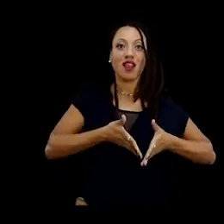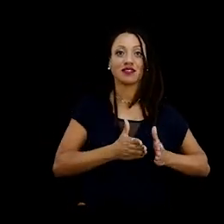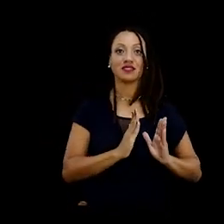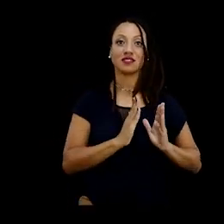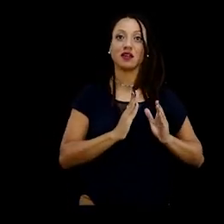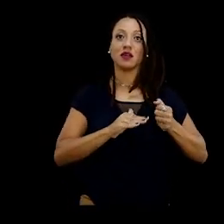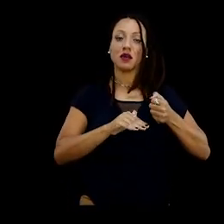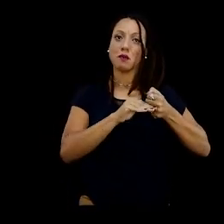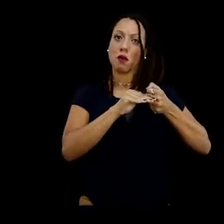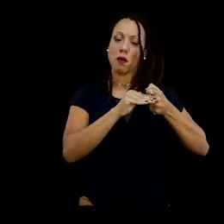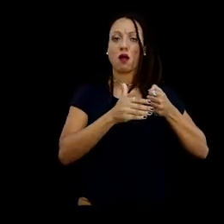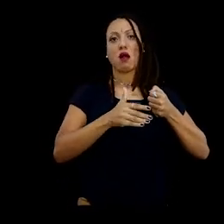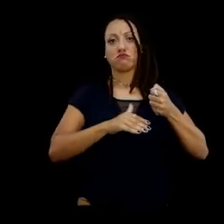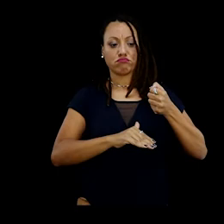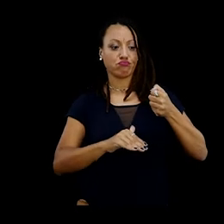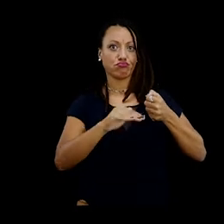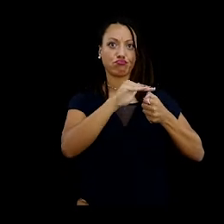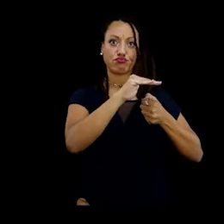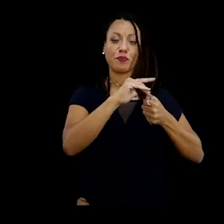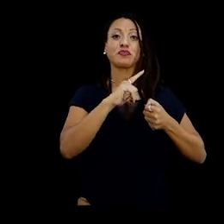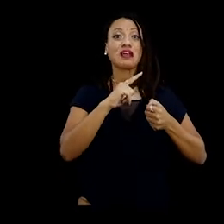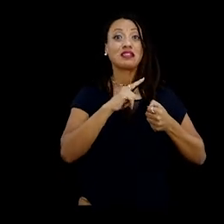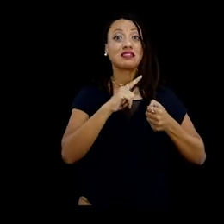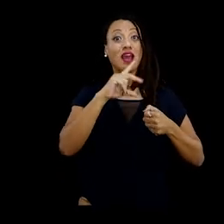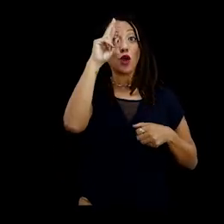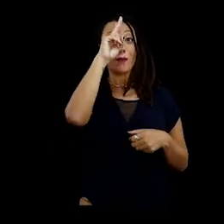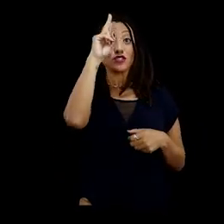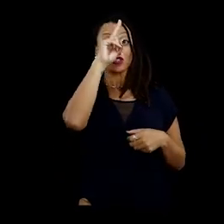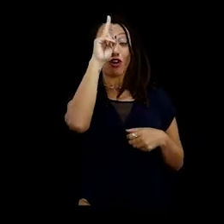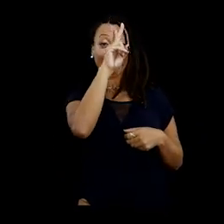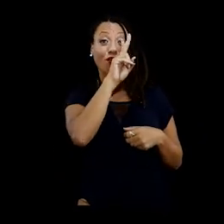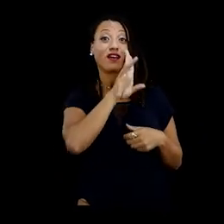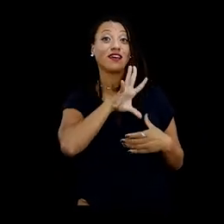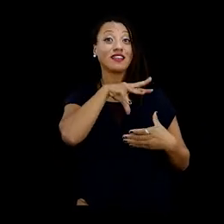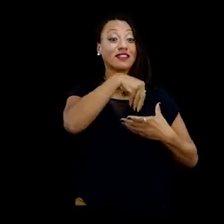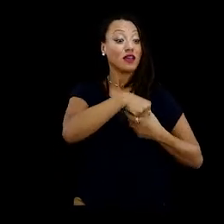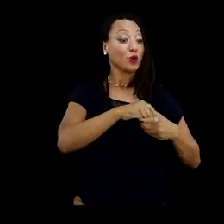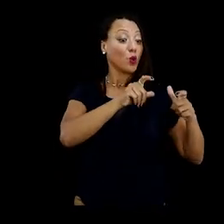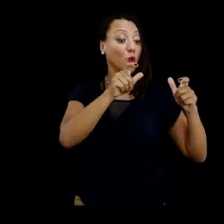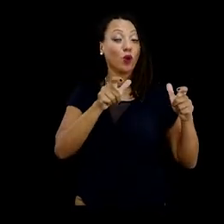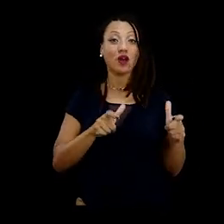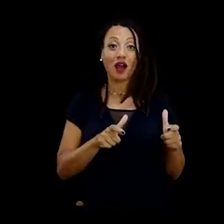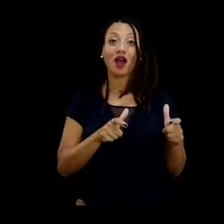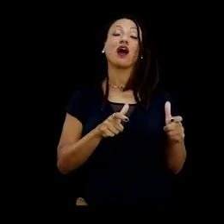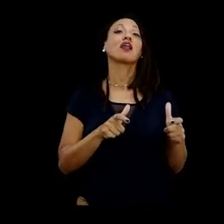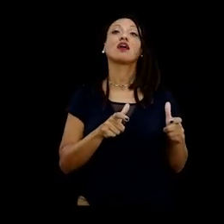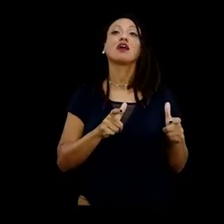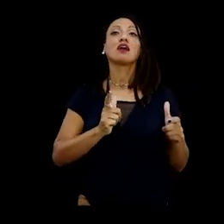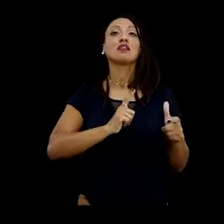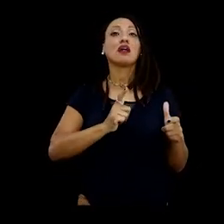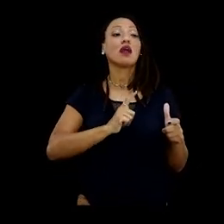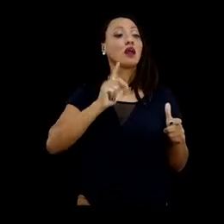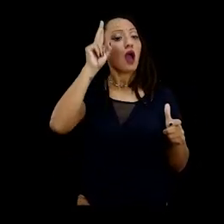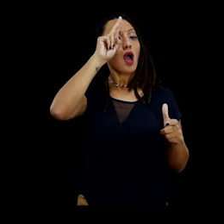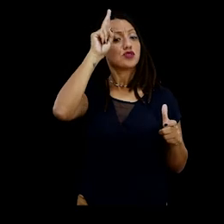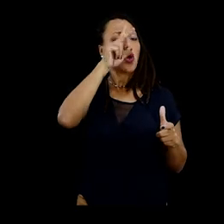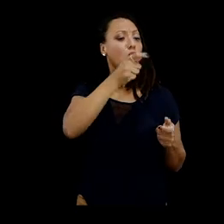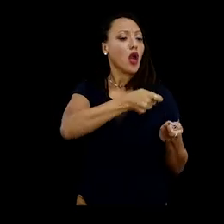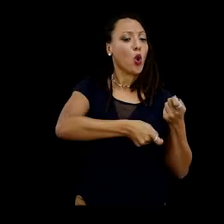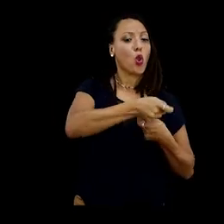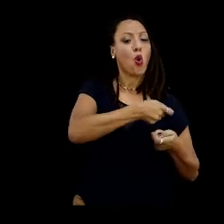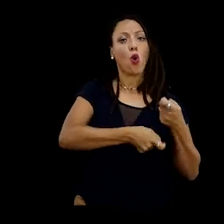determinada história e se situa na conjuntura mundial de tal maneira, na sua economia, na sua